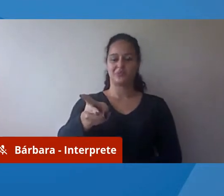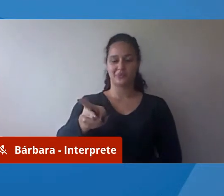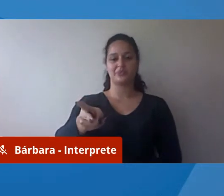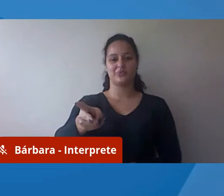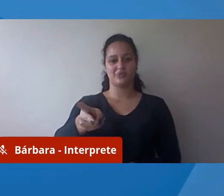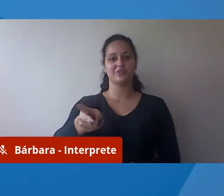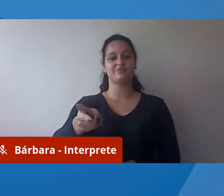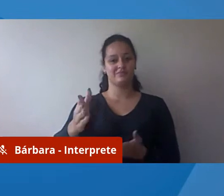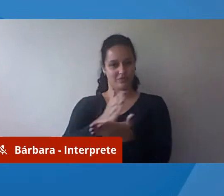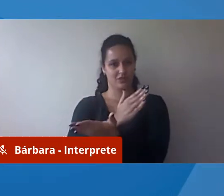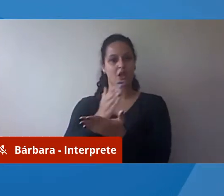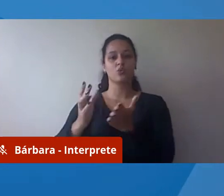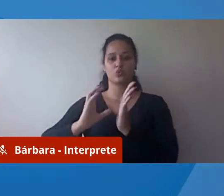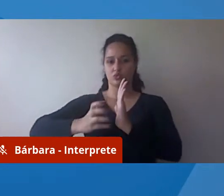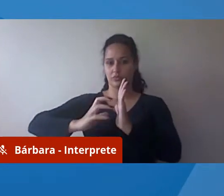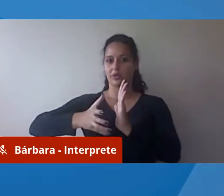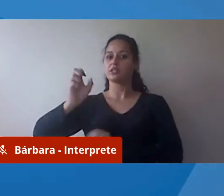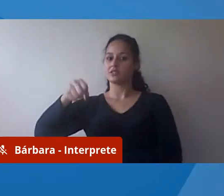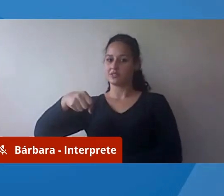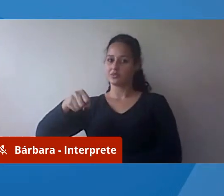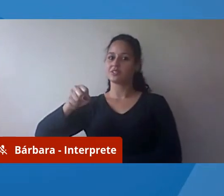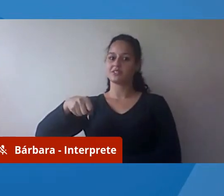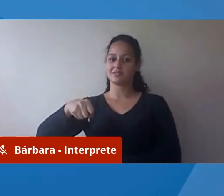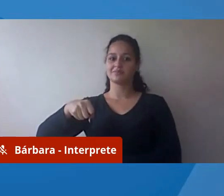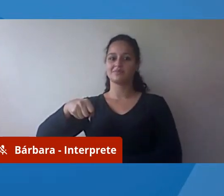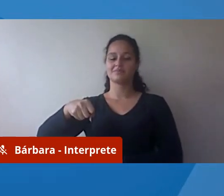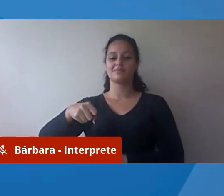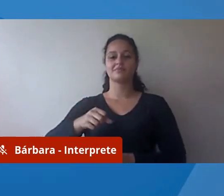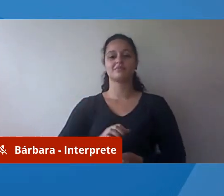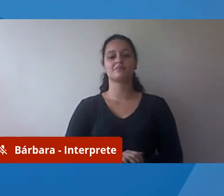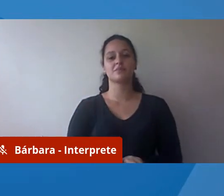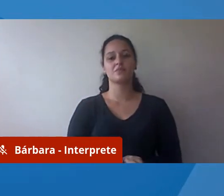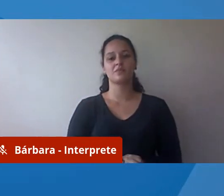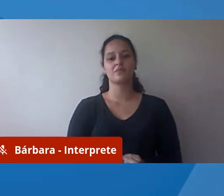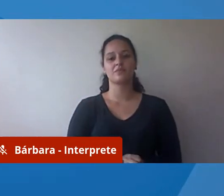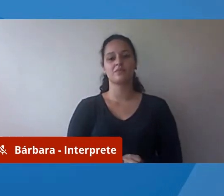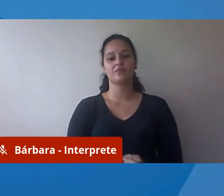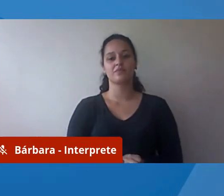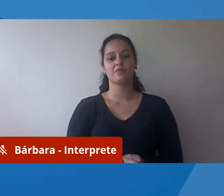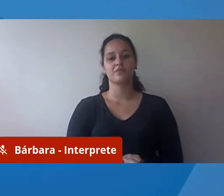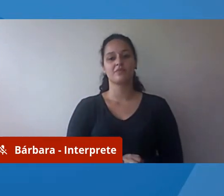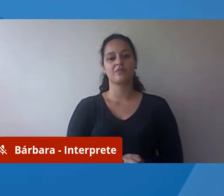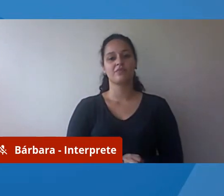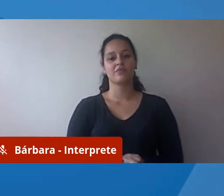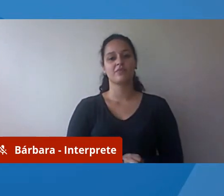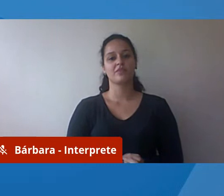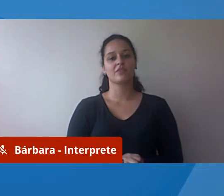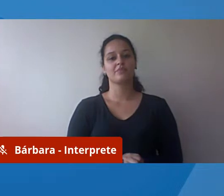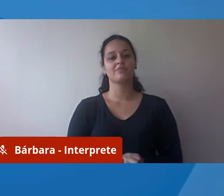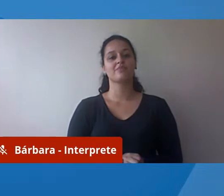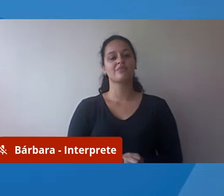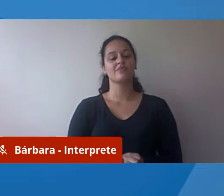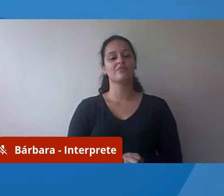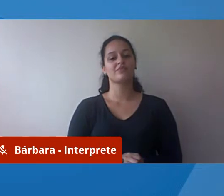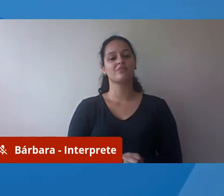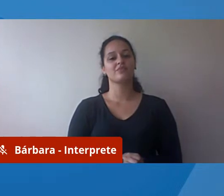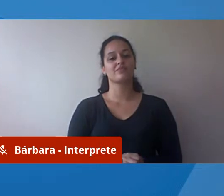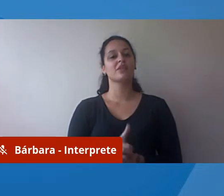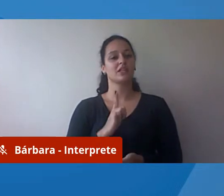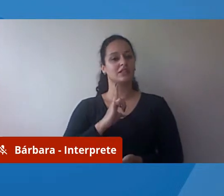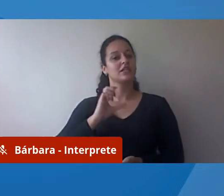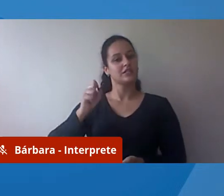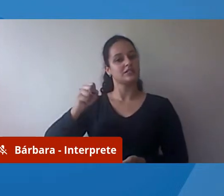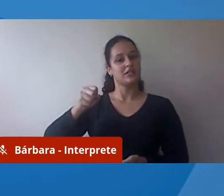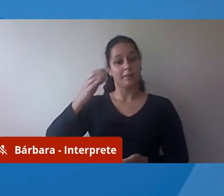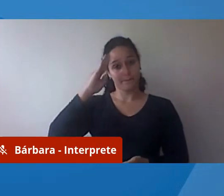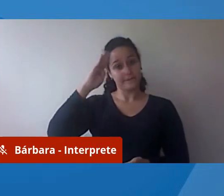herança fascista, né? Ou nazista, segundo o caso. Há alguns exemplos, não são muitos, mas existem. Né? Na Europa, em